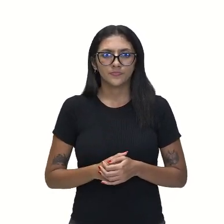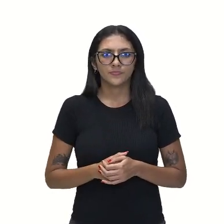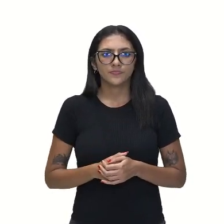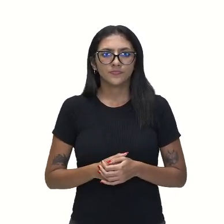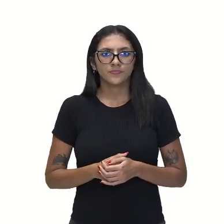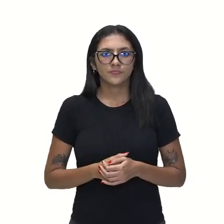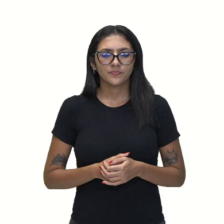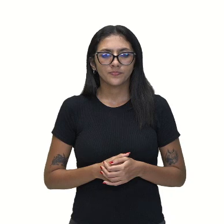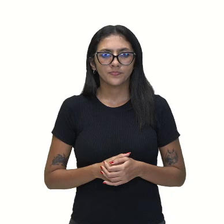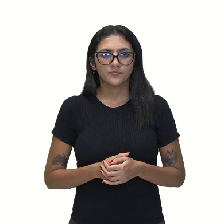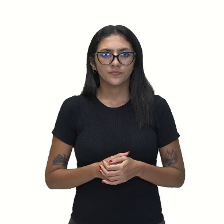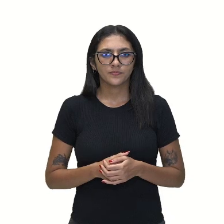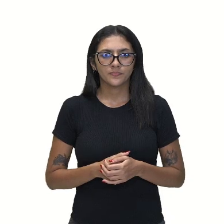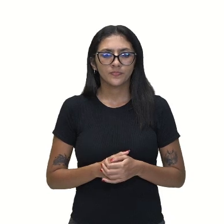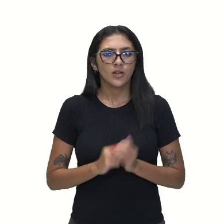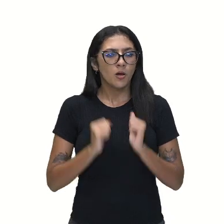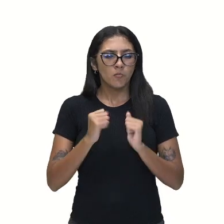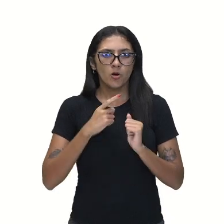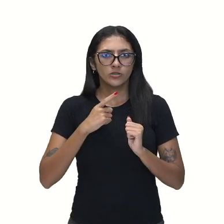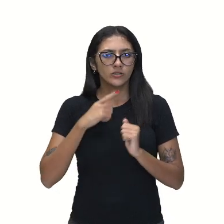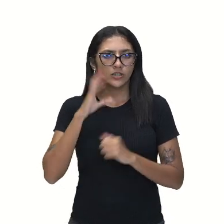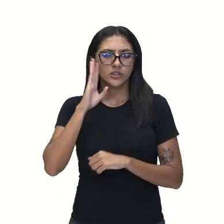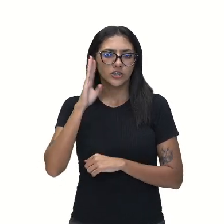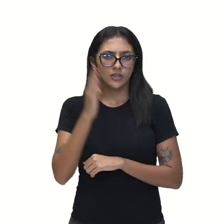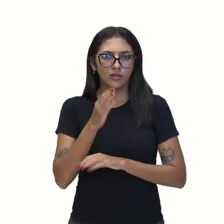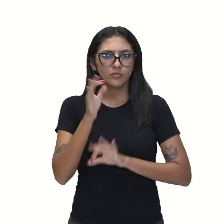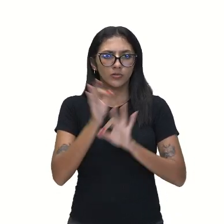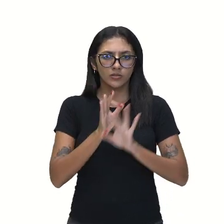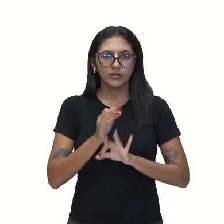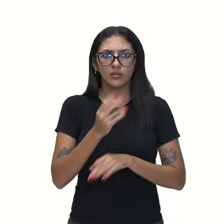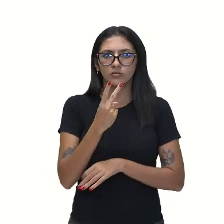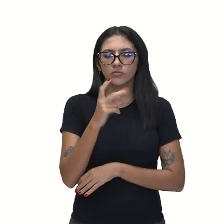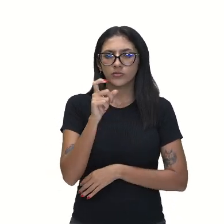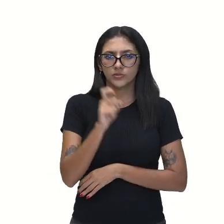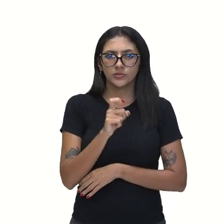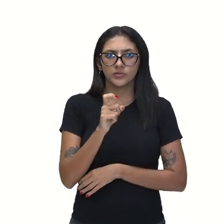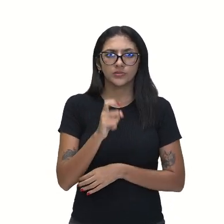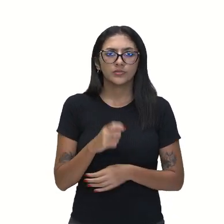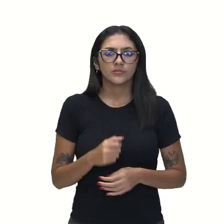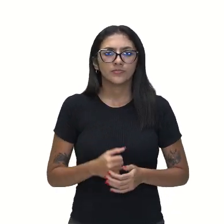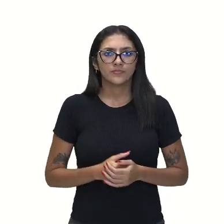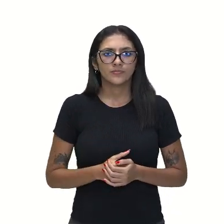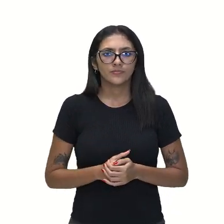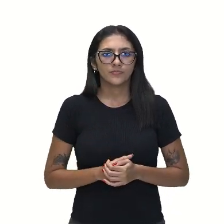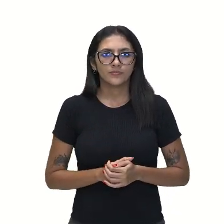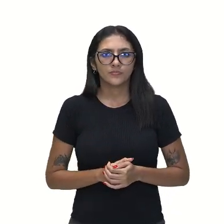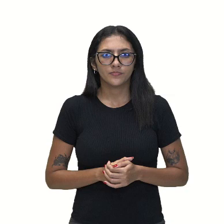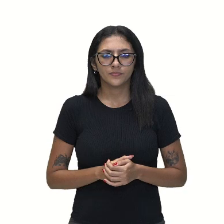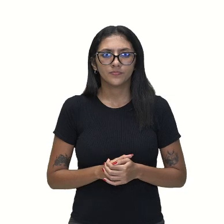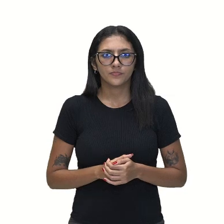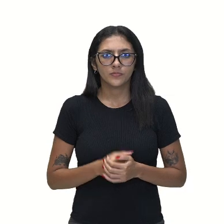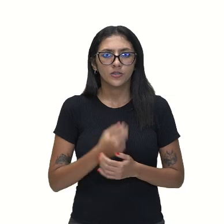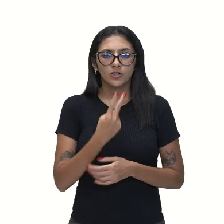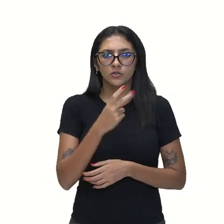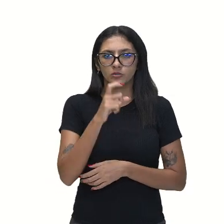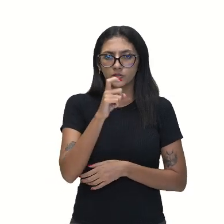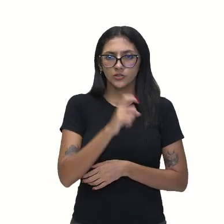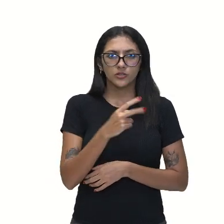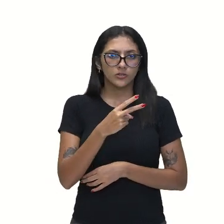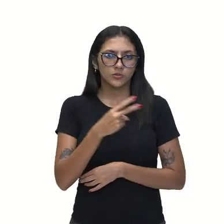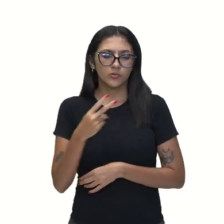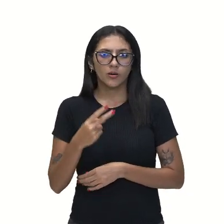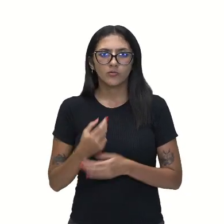Né? Já pode até fazer direto aqui. 2x, ó. 2x igual a